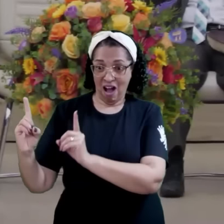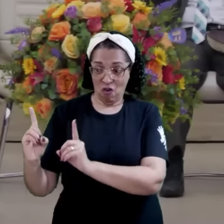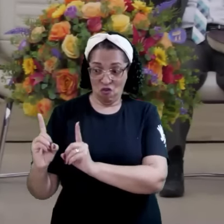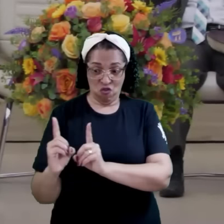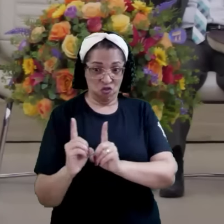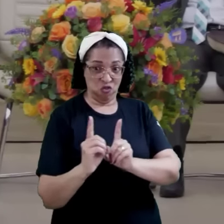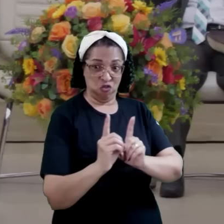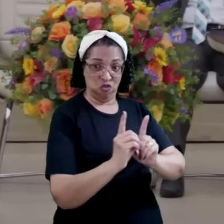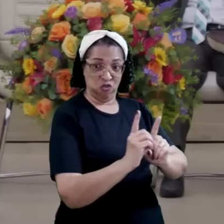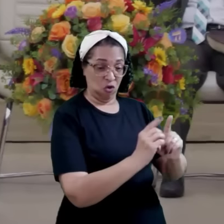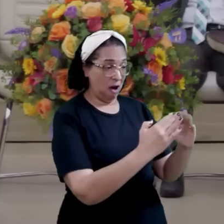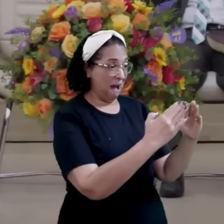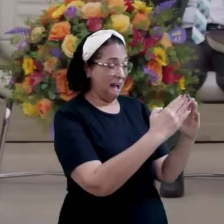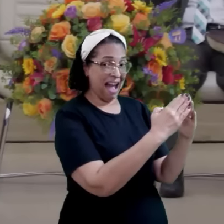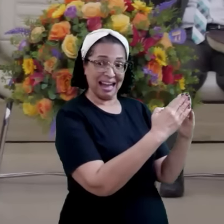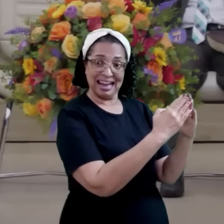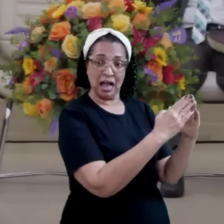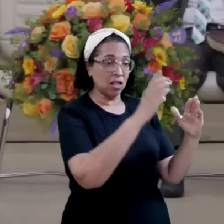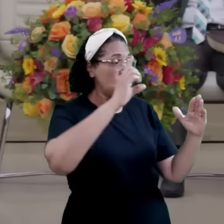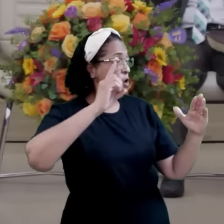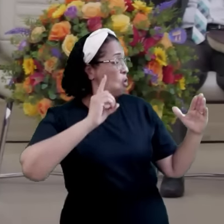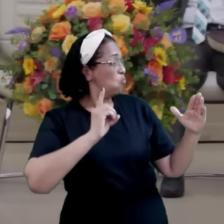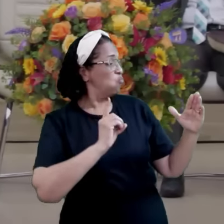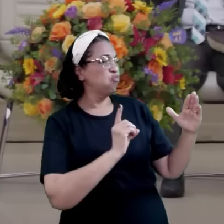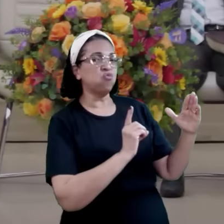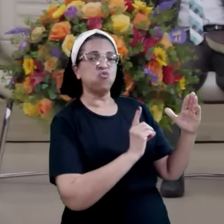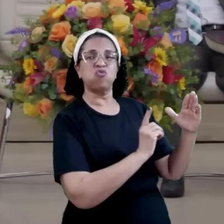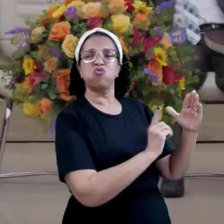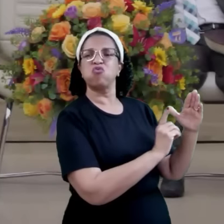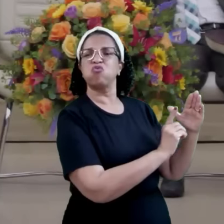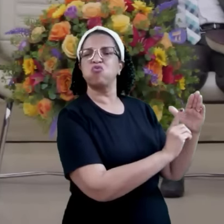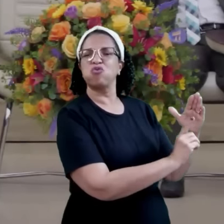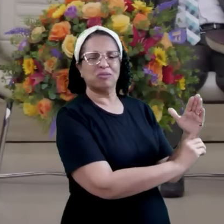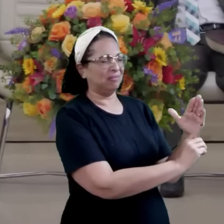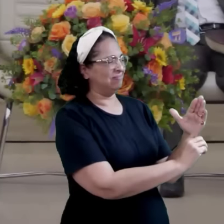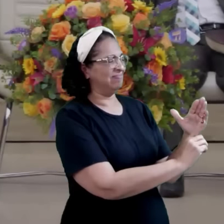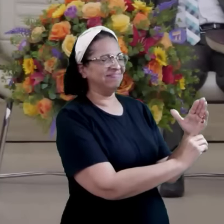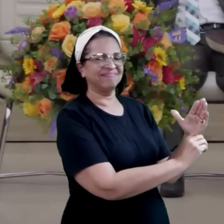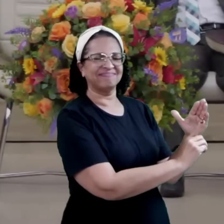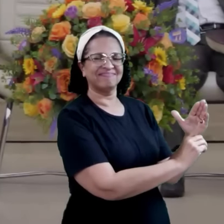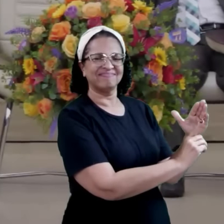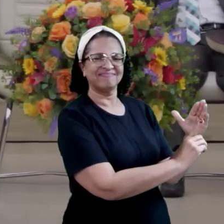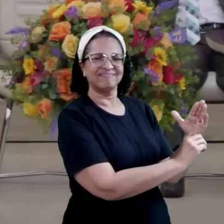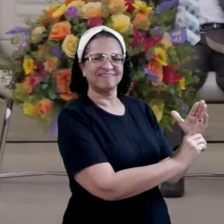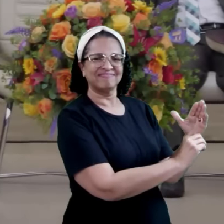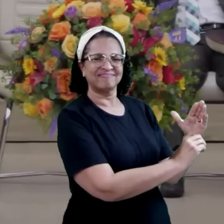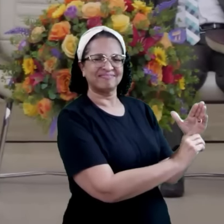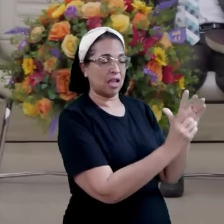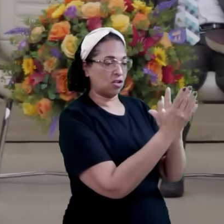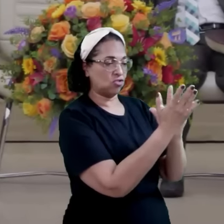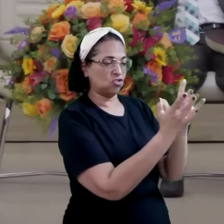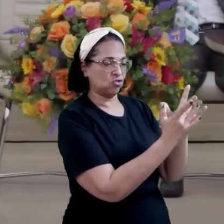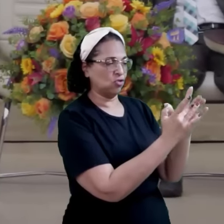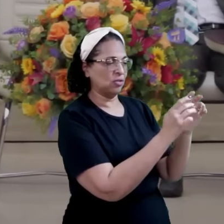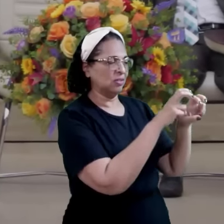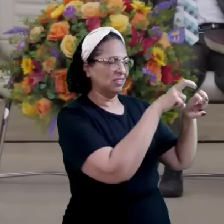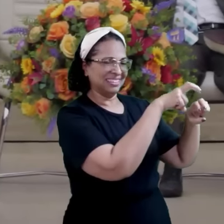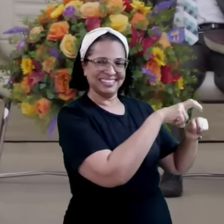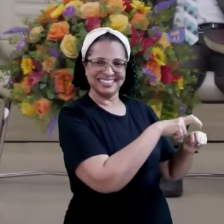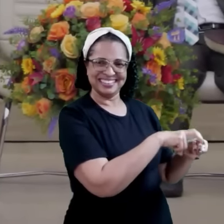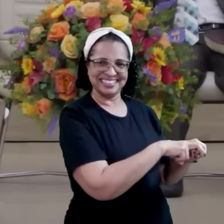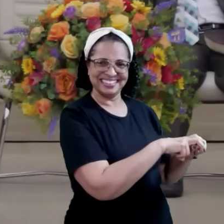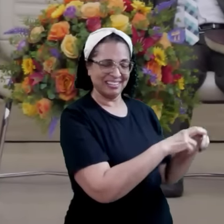porque do jeito que entrar a Bíblia diz que iqui eu se pondo de pé eu quero crer que deu tempo de entrar sem e ele falar para Jesus fica à vontade viu